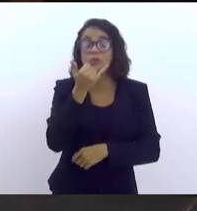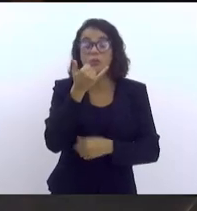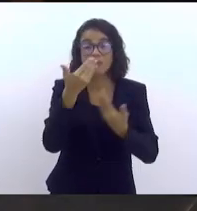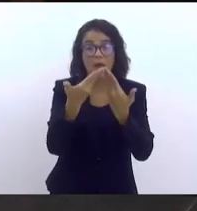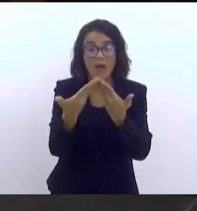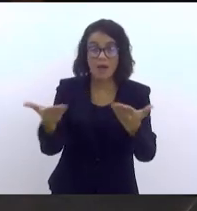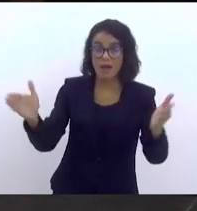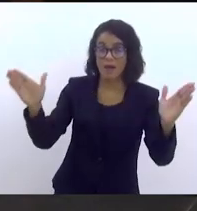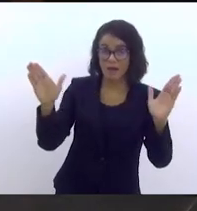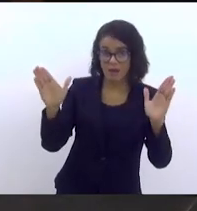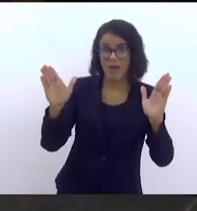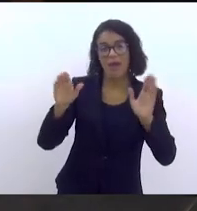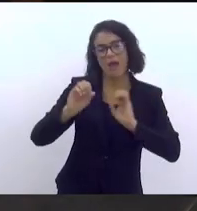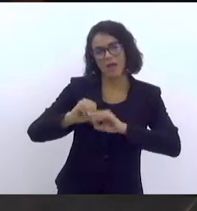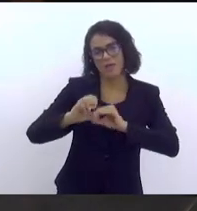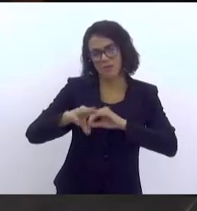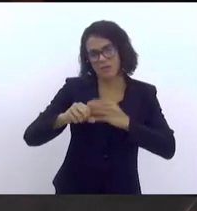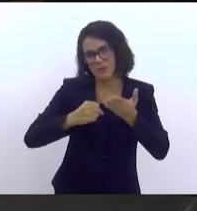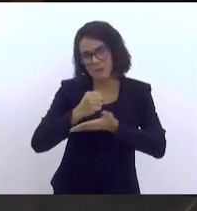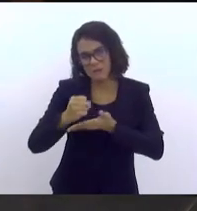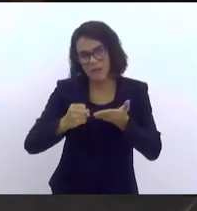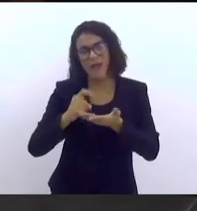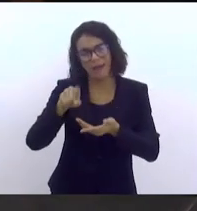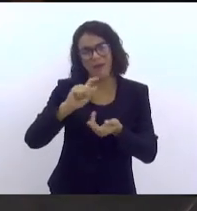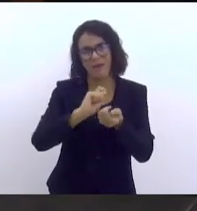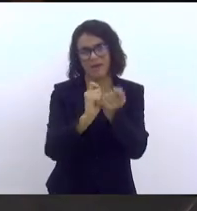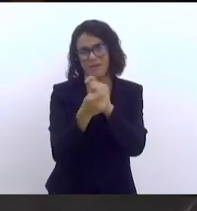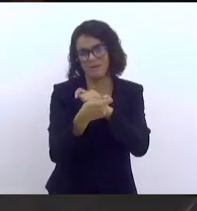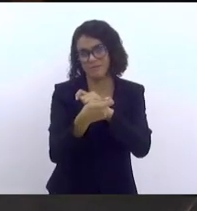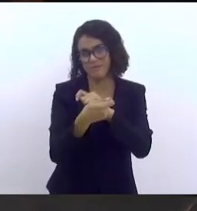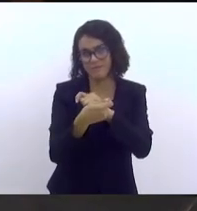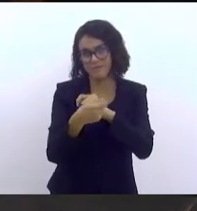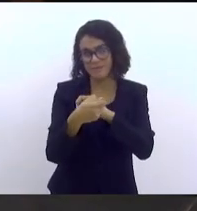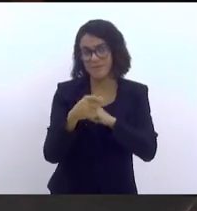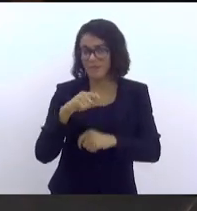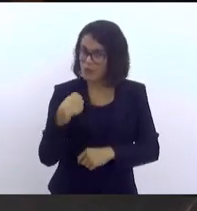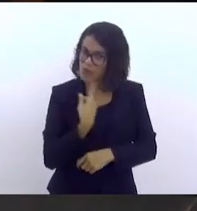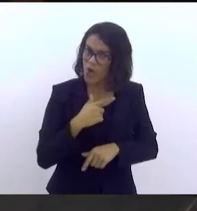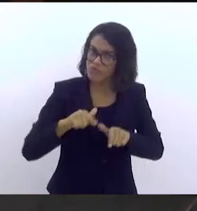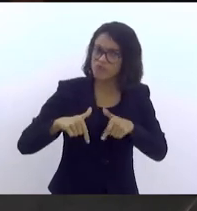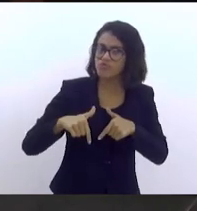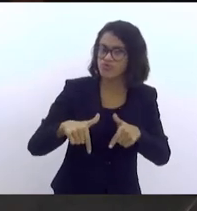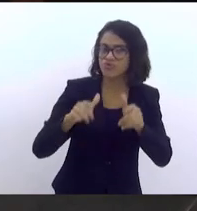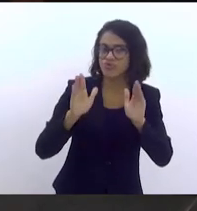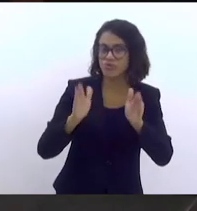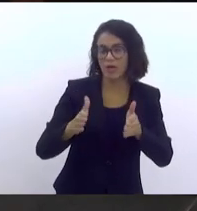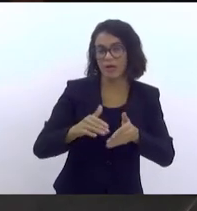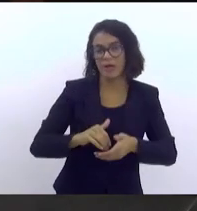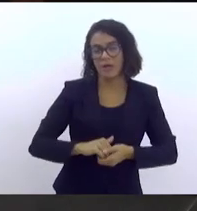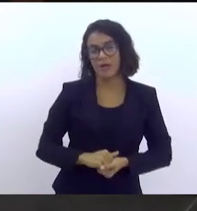né a educação básica Isso é uma manobra nós fizemos isso